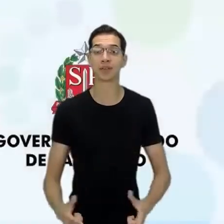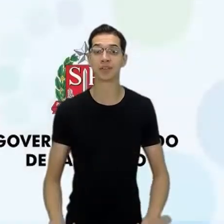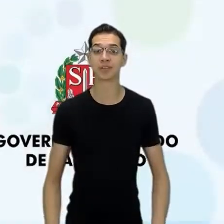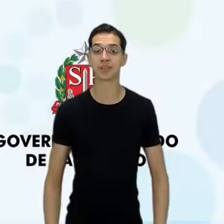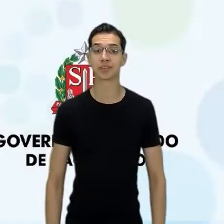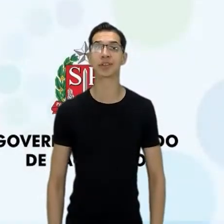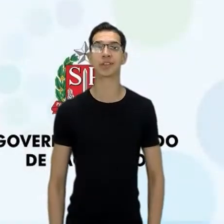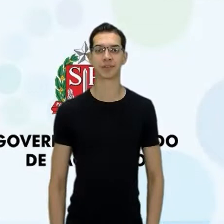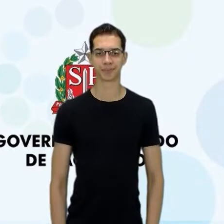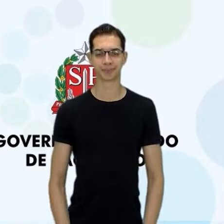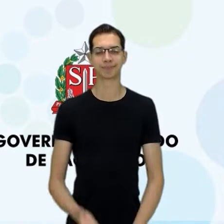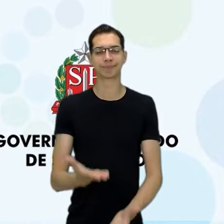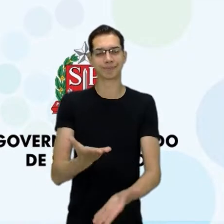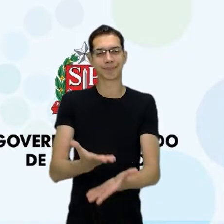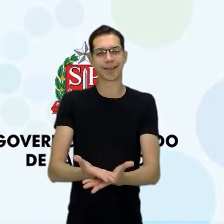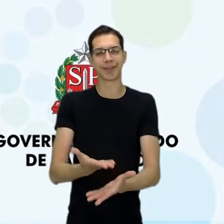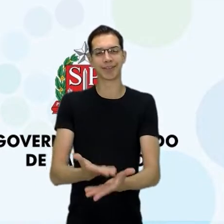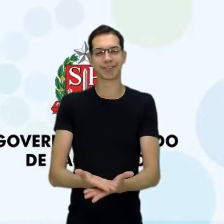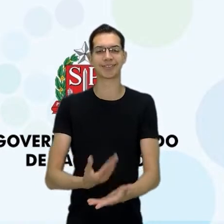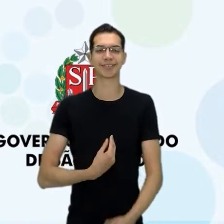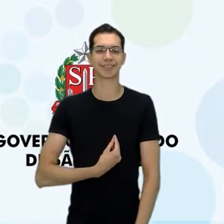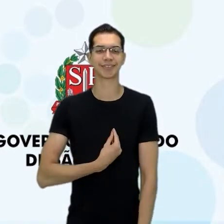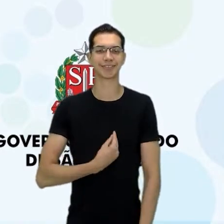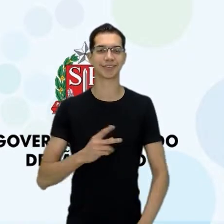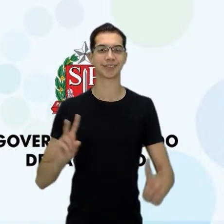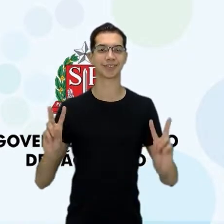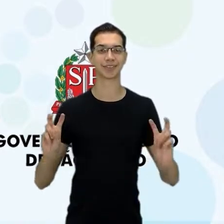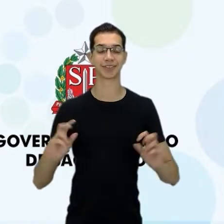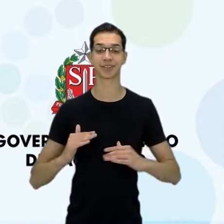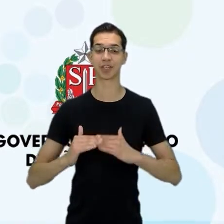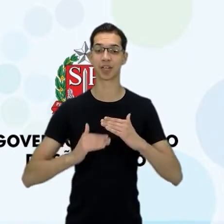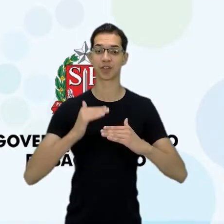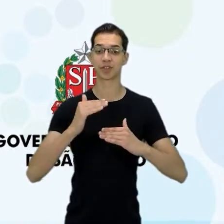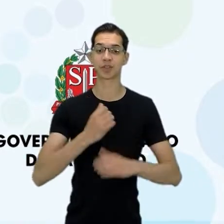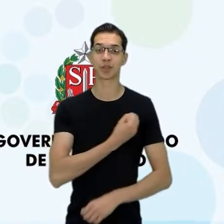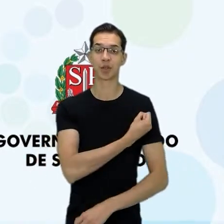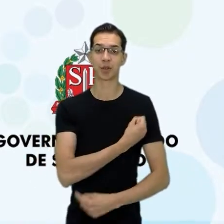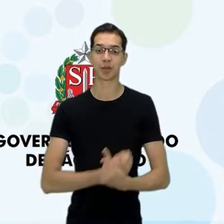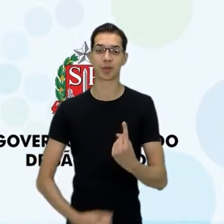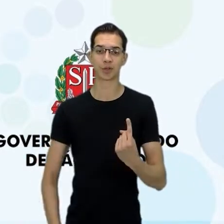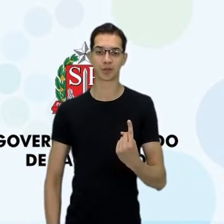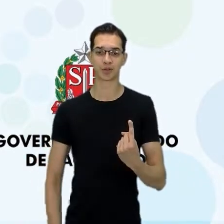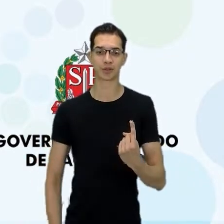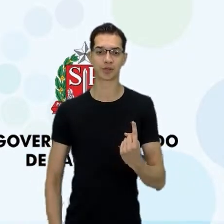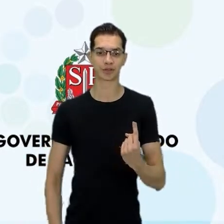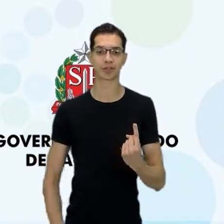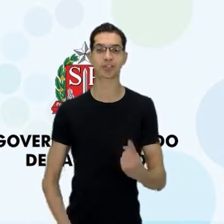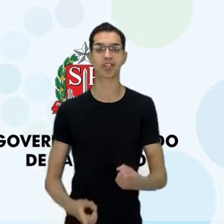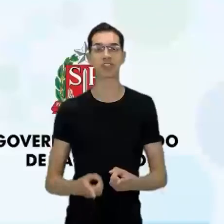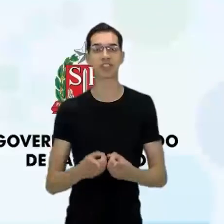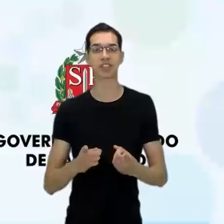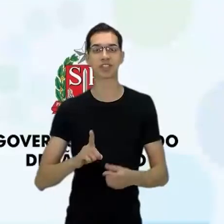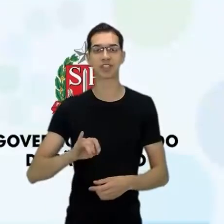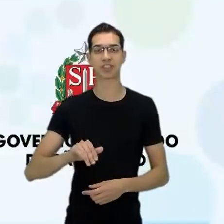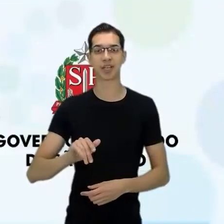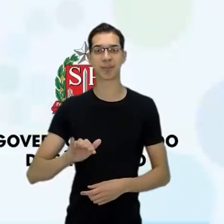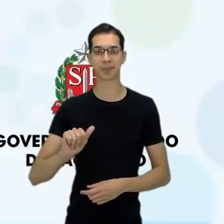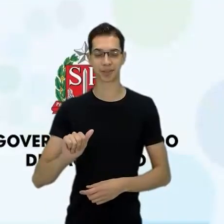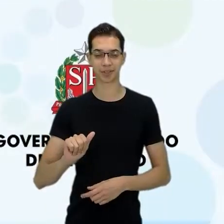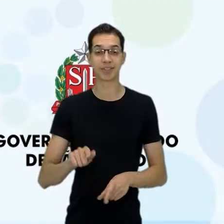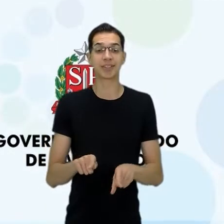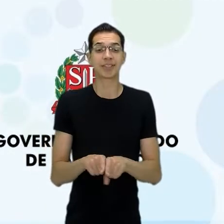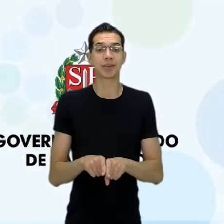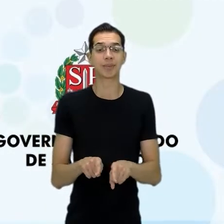Na nossa aula do Desenvolvimento 1, Dinâmica e Equilíbrio, que é, hoje a gente reservou aí,